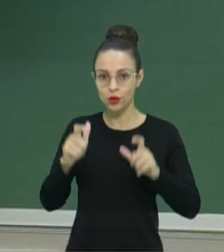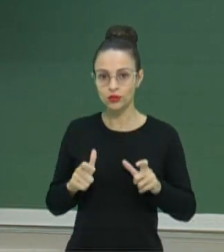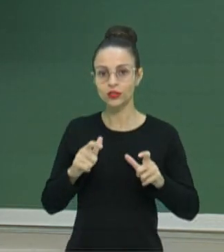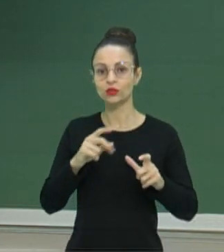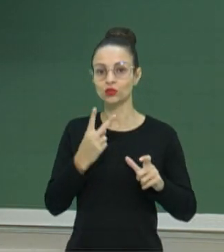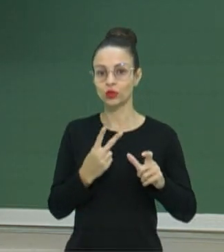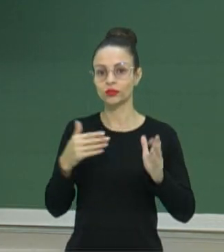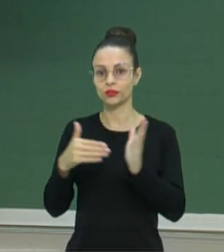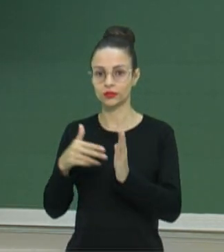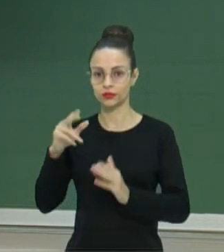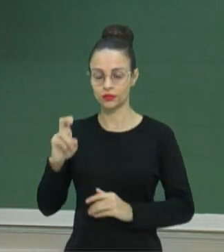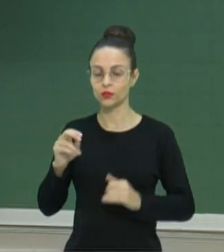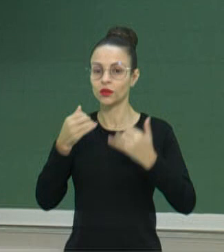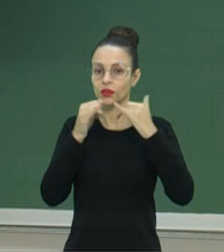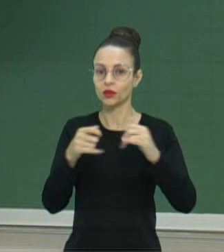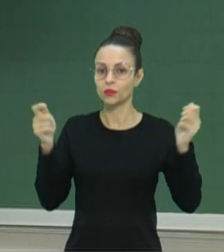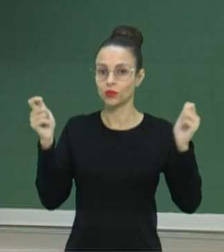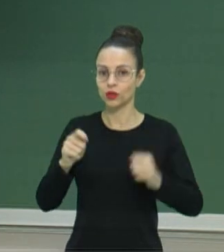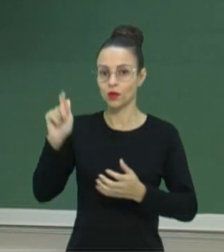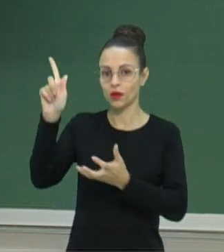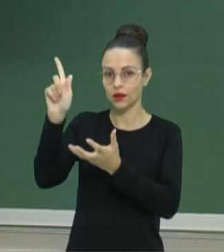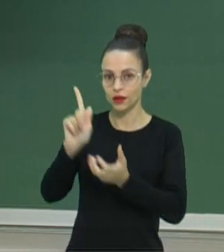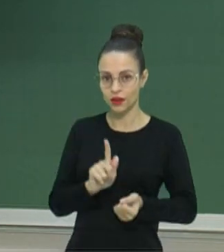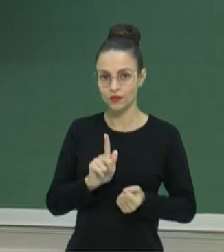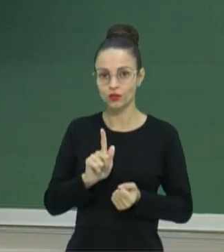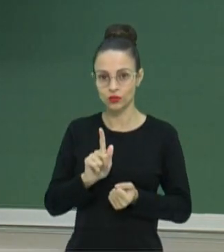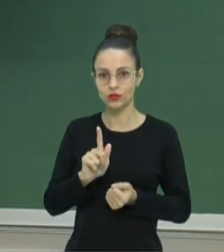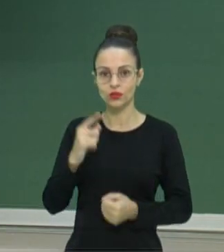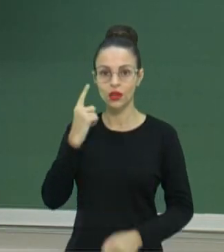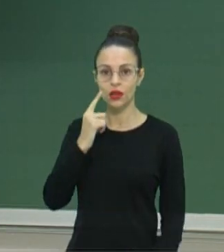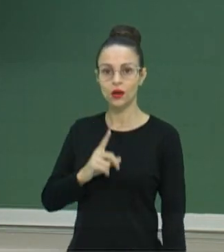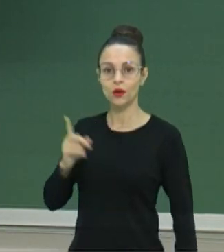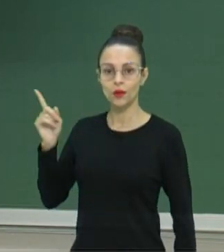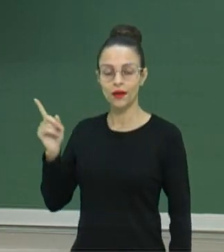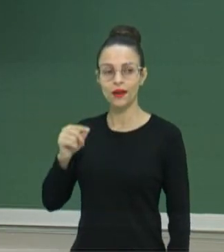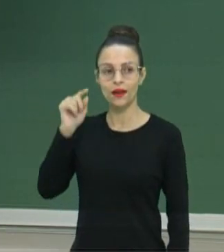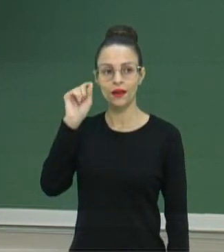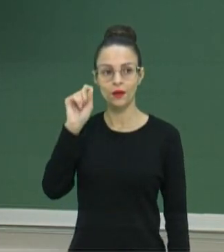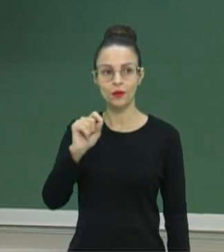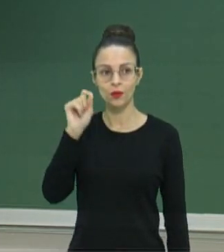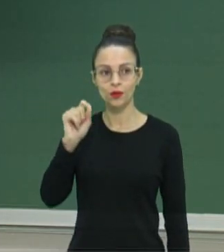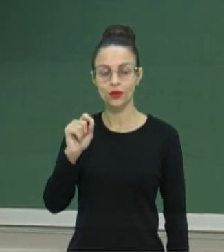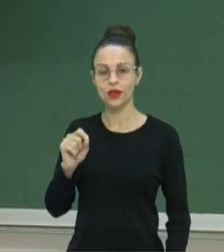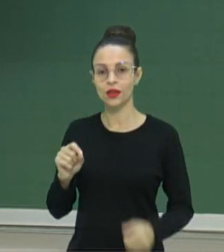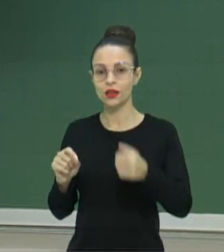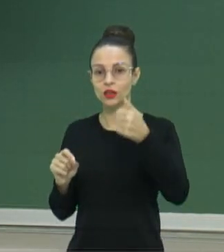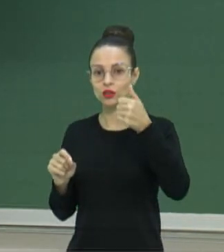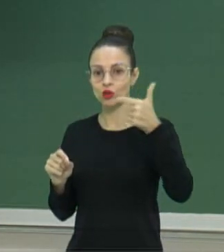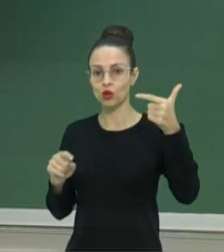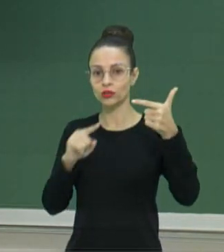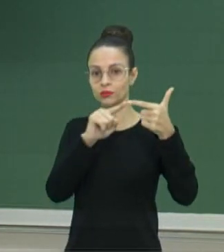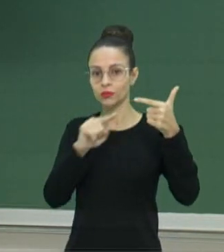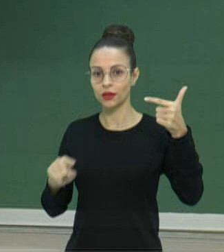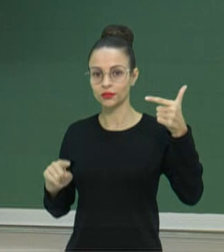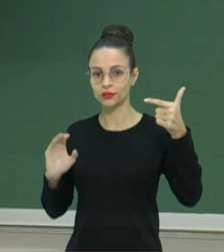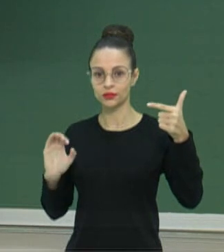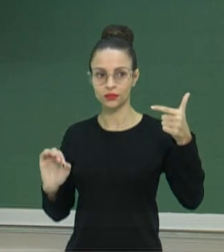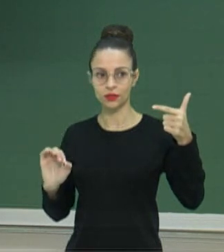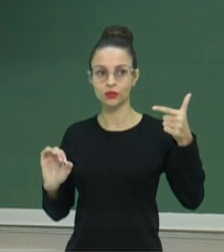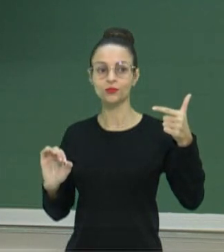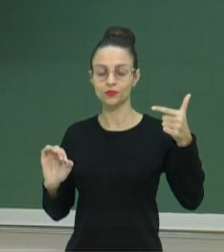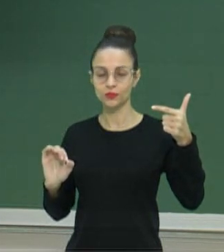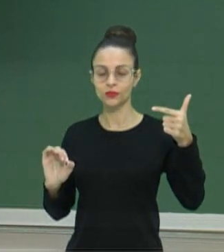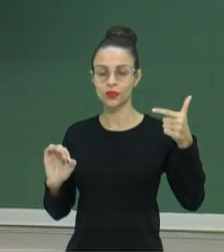a energia potencial gravitacional, né, que eu estou falando aqui, ela desce de 12 para 0,